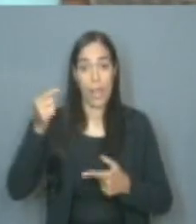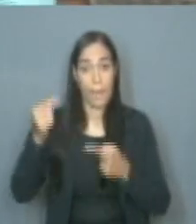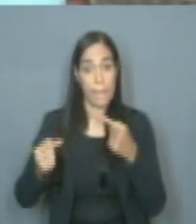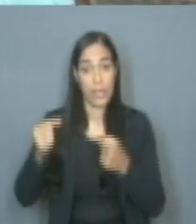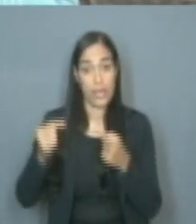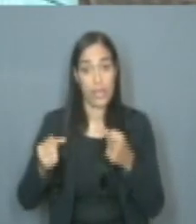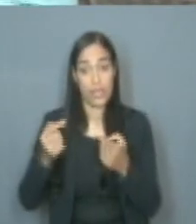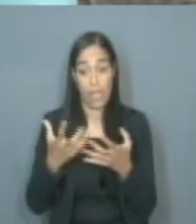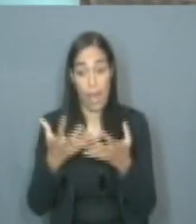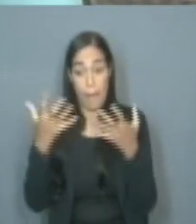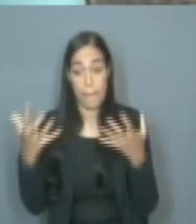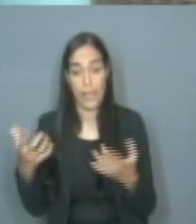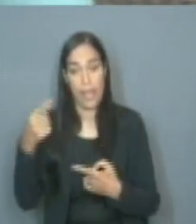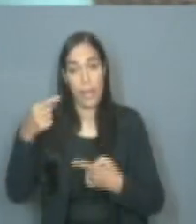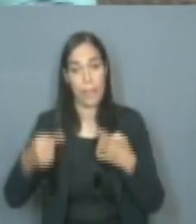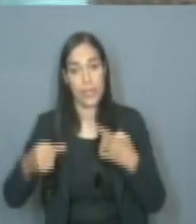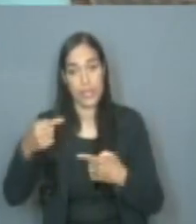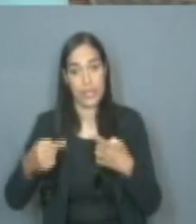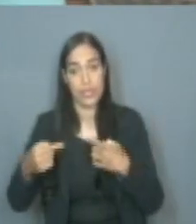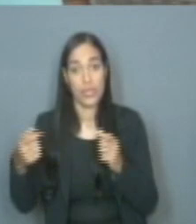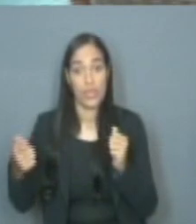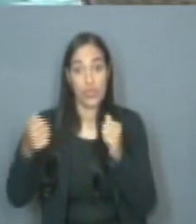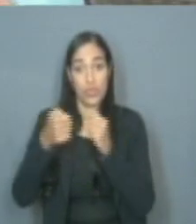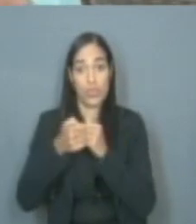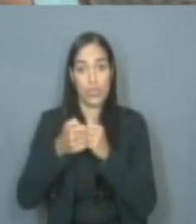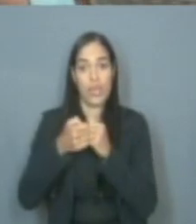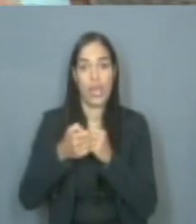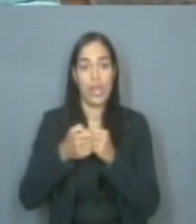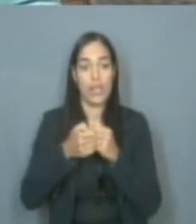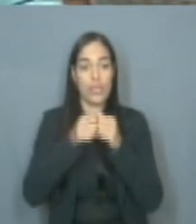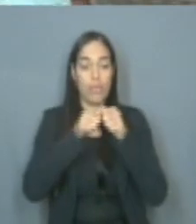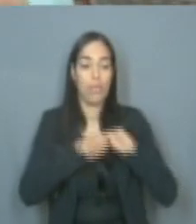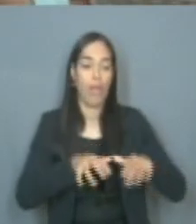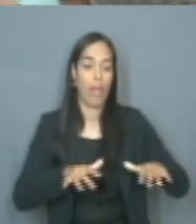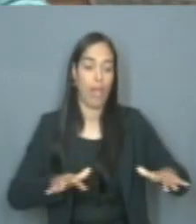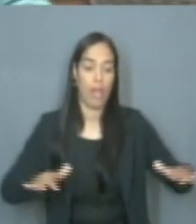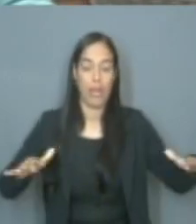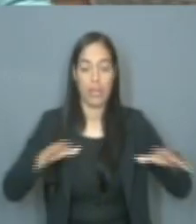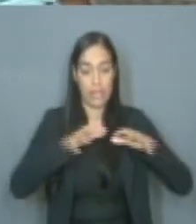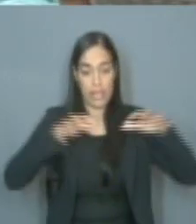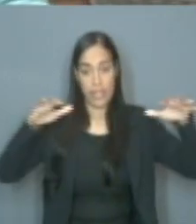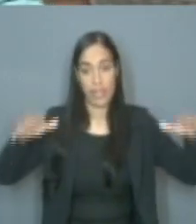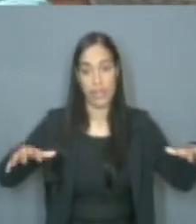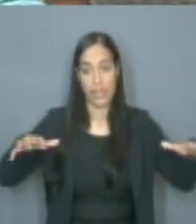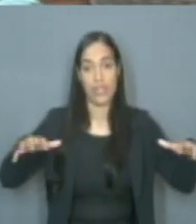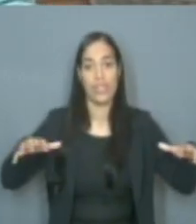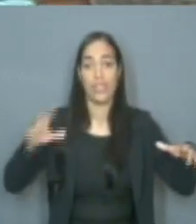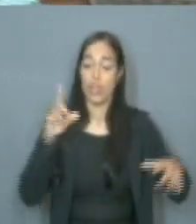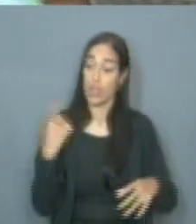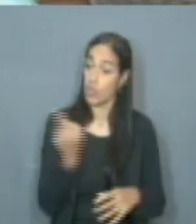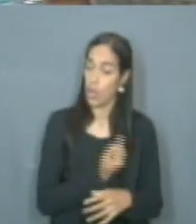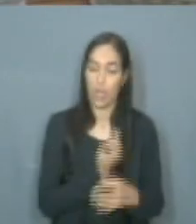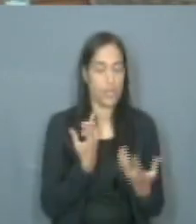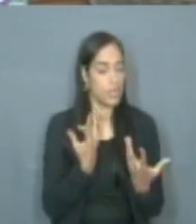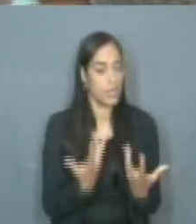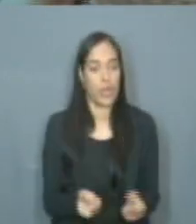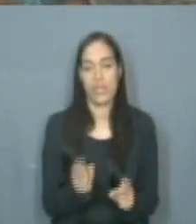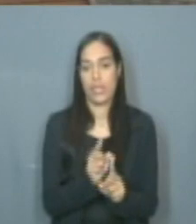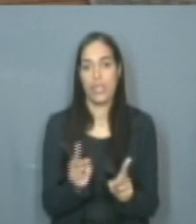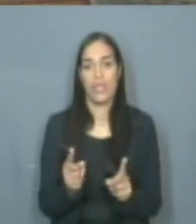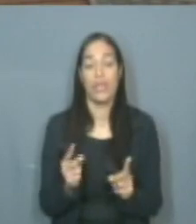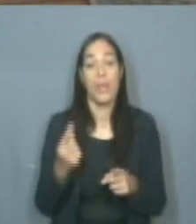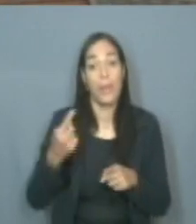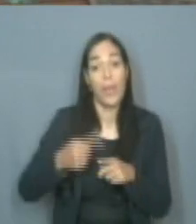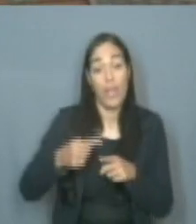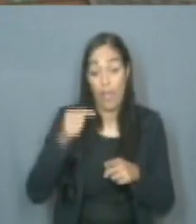política, ampliar a política, juntar, só faz espalhar e dividir. E é isso que nós não vamos aceitar. Porque isso,